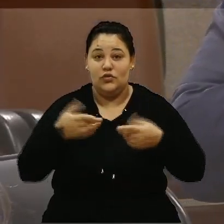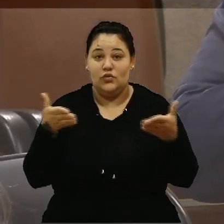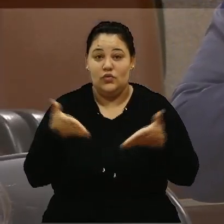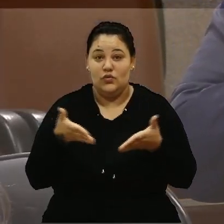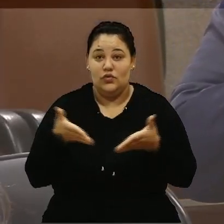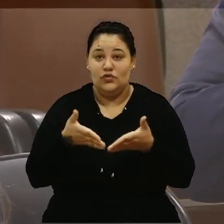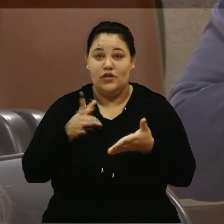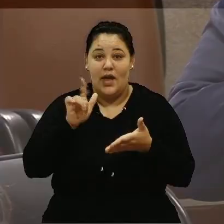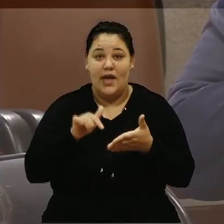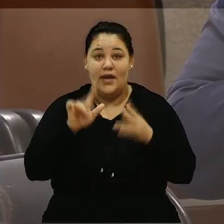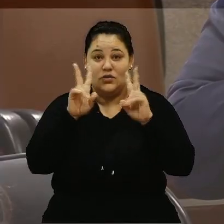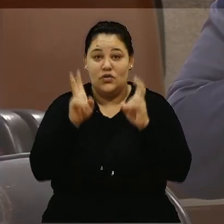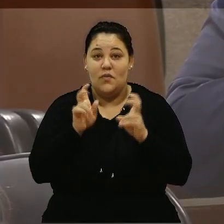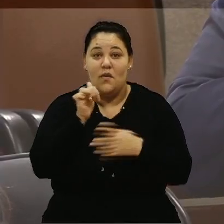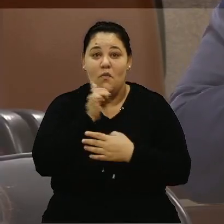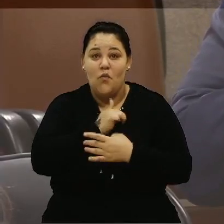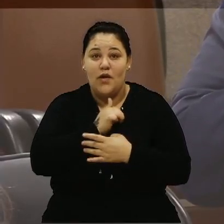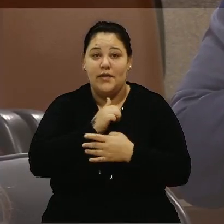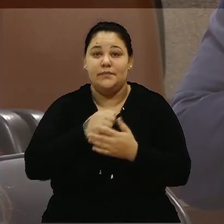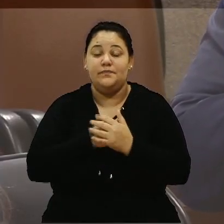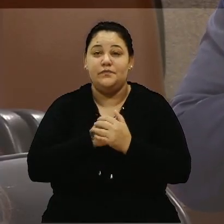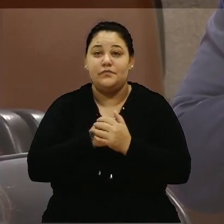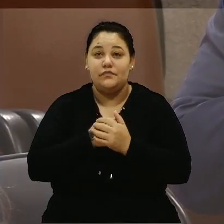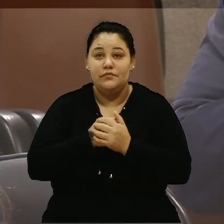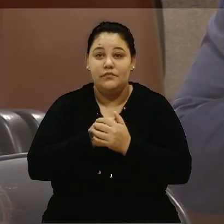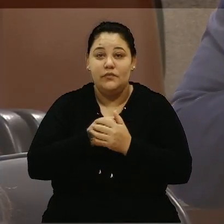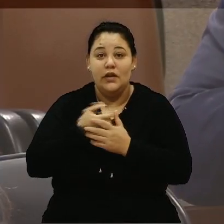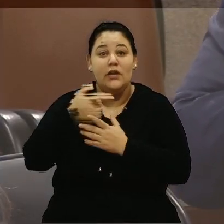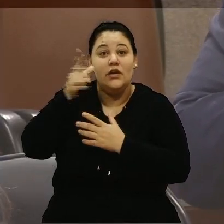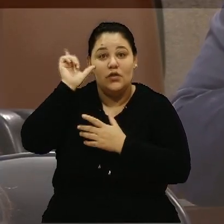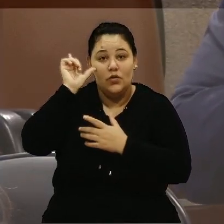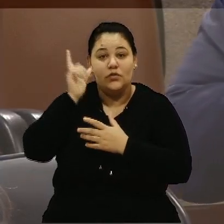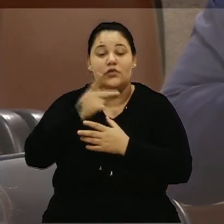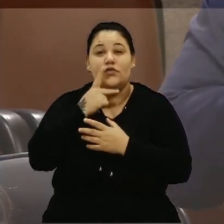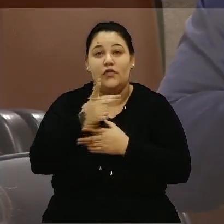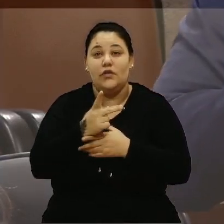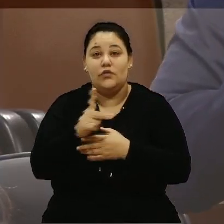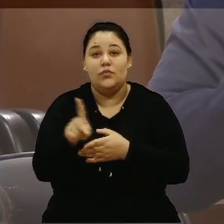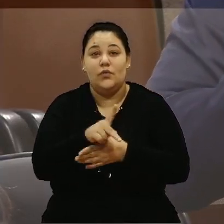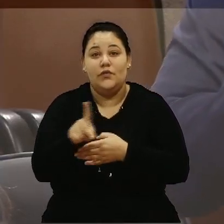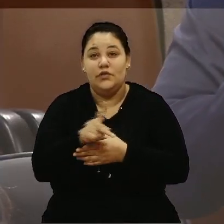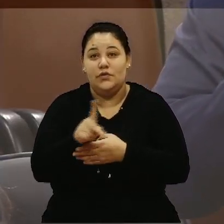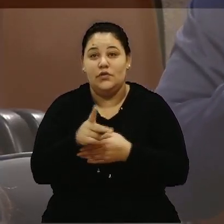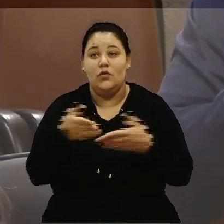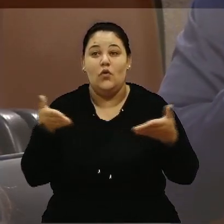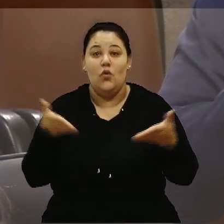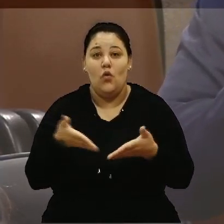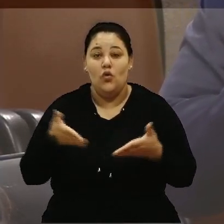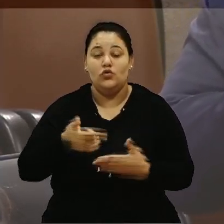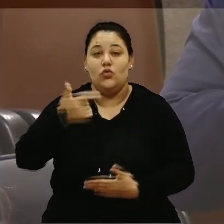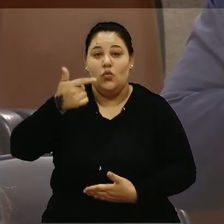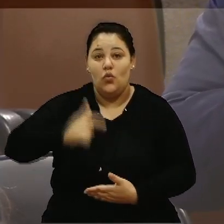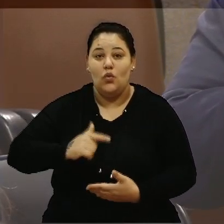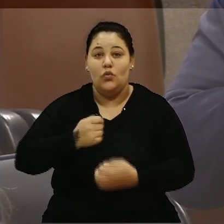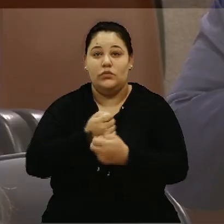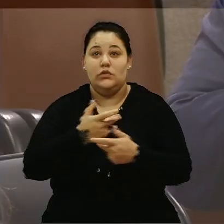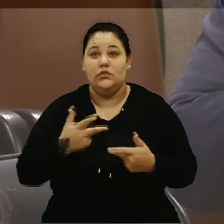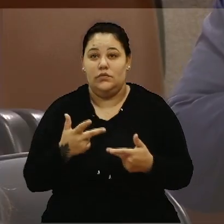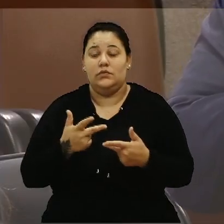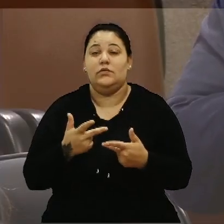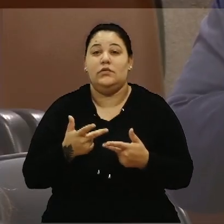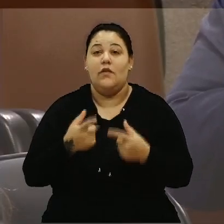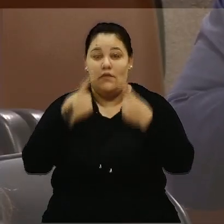das mulheres. E ontem a gente debateu o tema dos professores. Hoje, agora, outro episódio